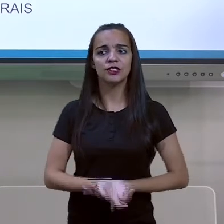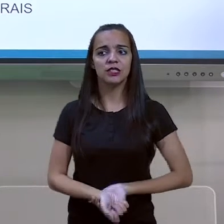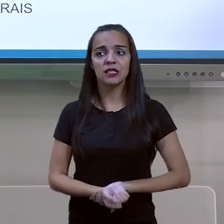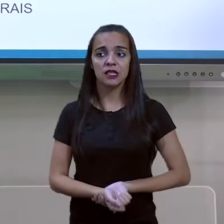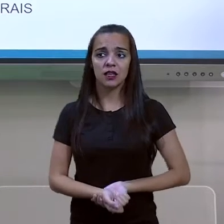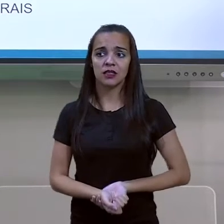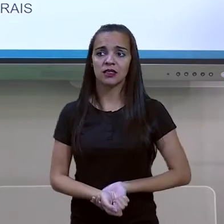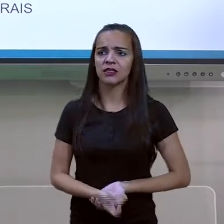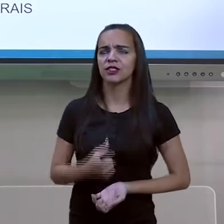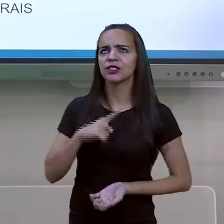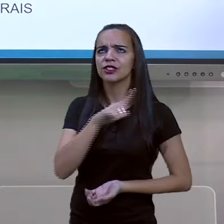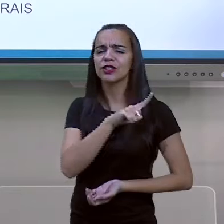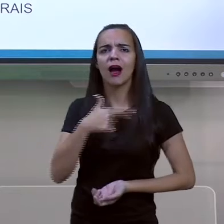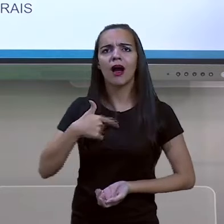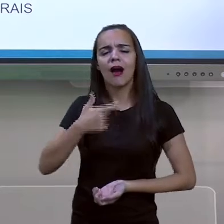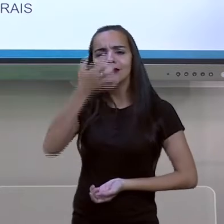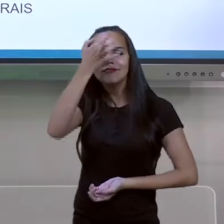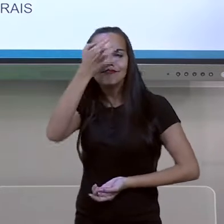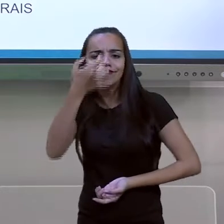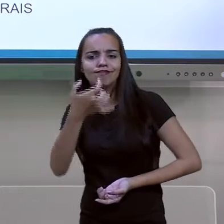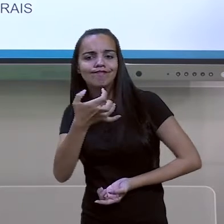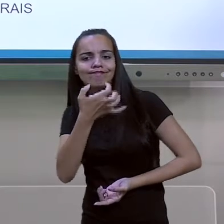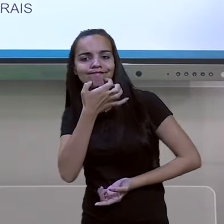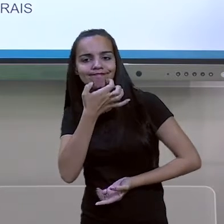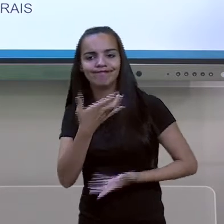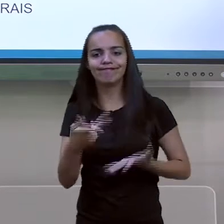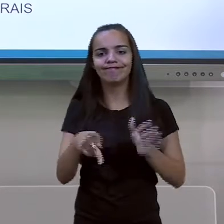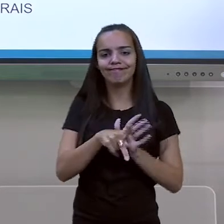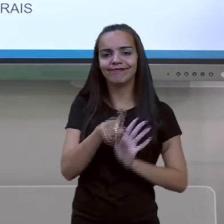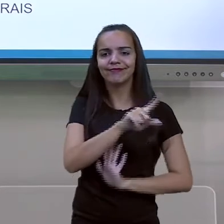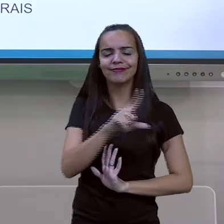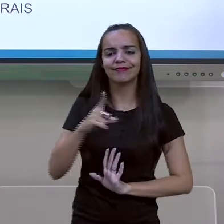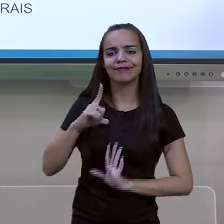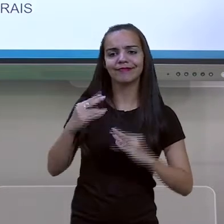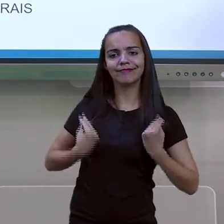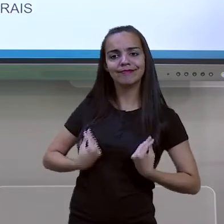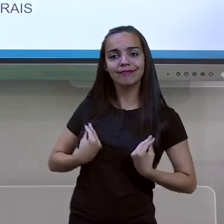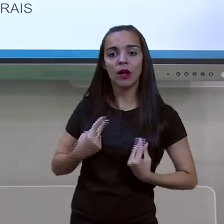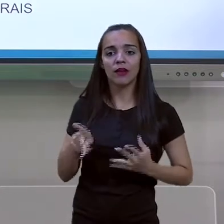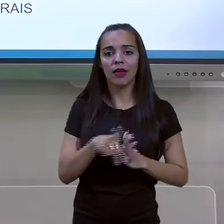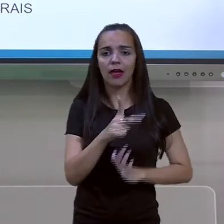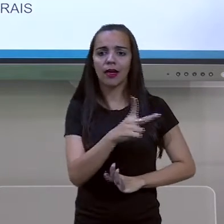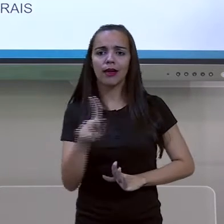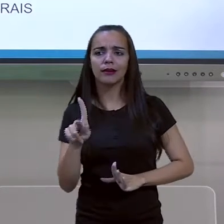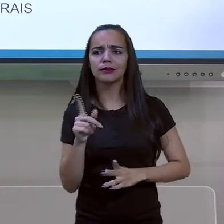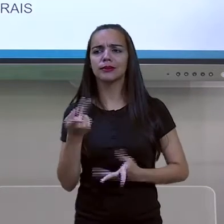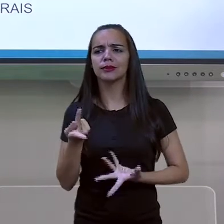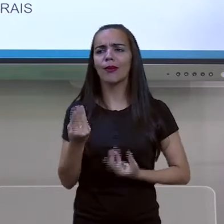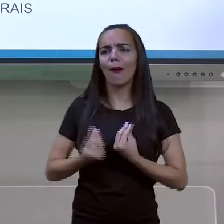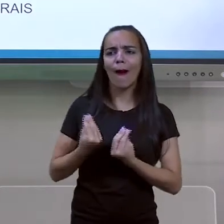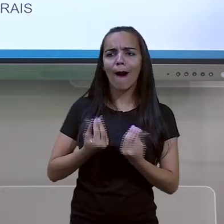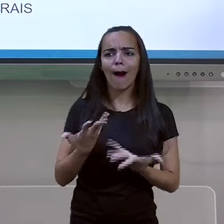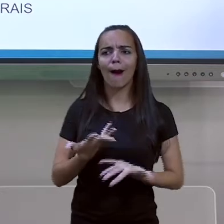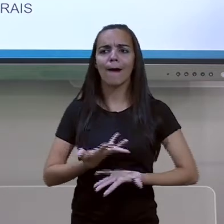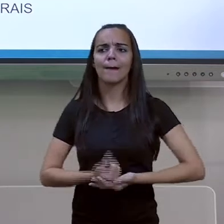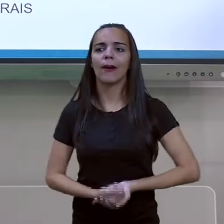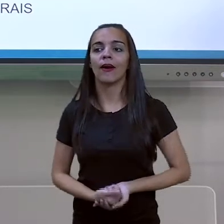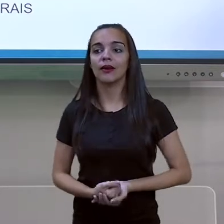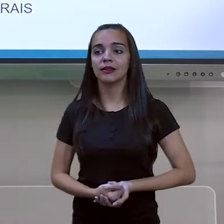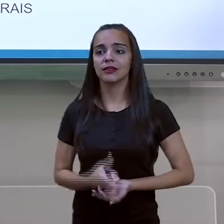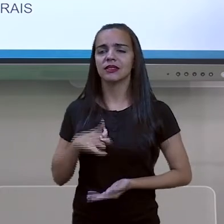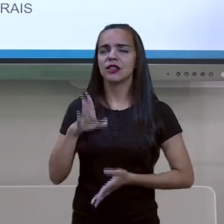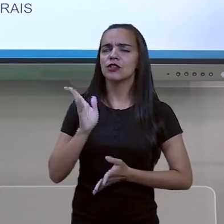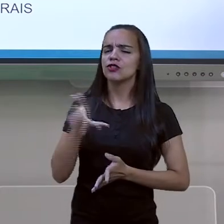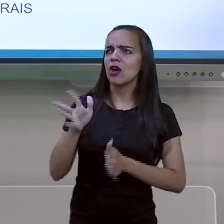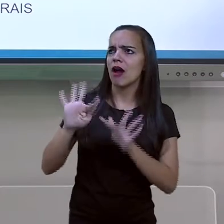as nossas características, as nossas singularidades, as experiências, né, que a família